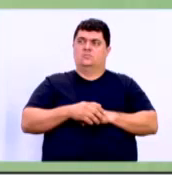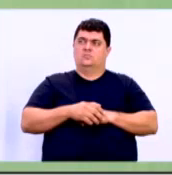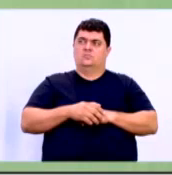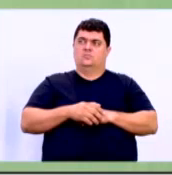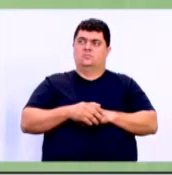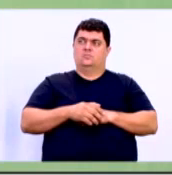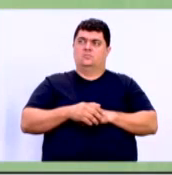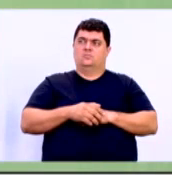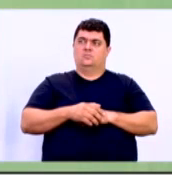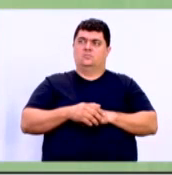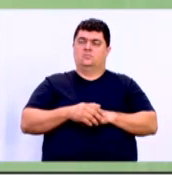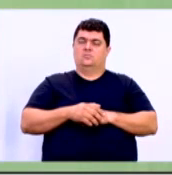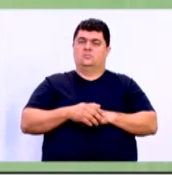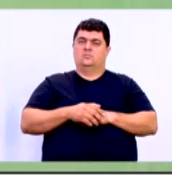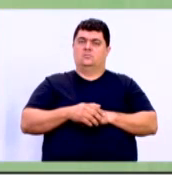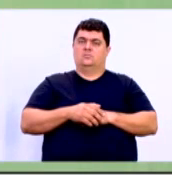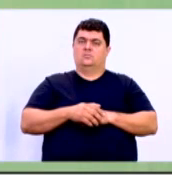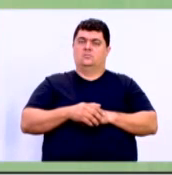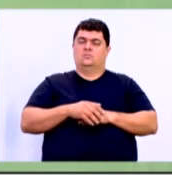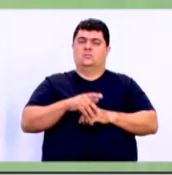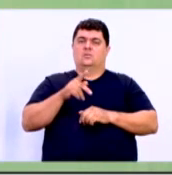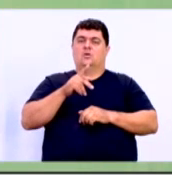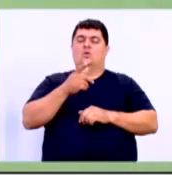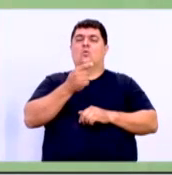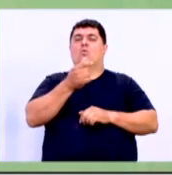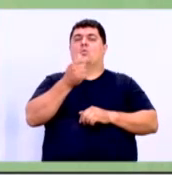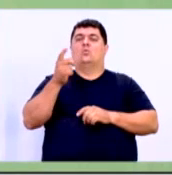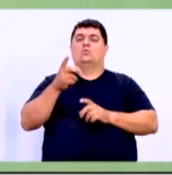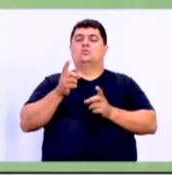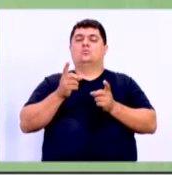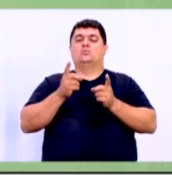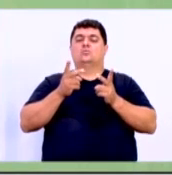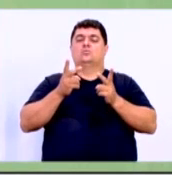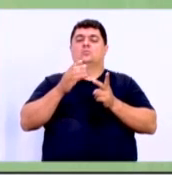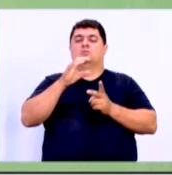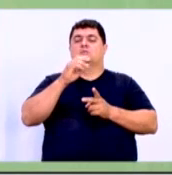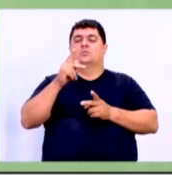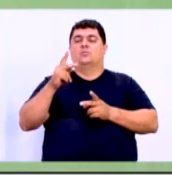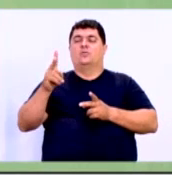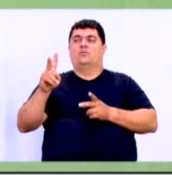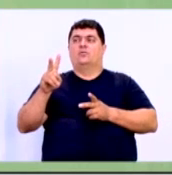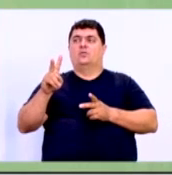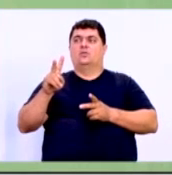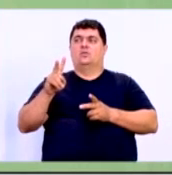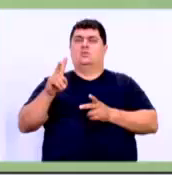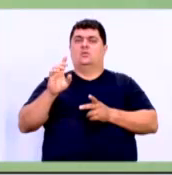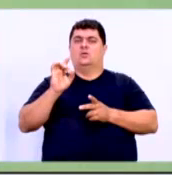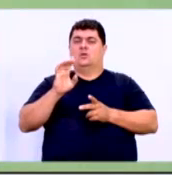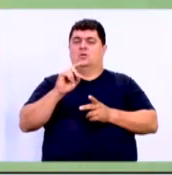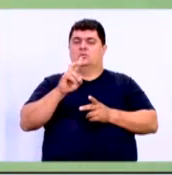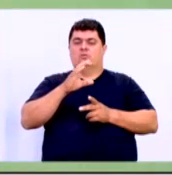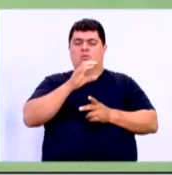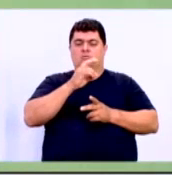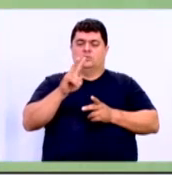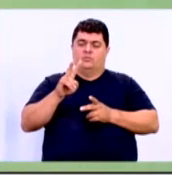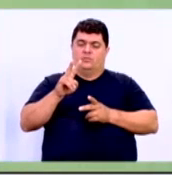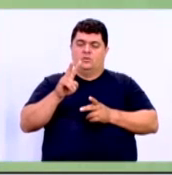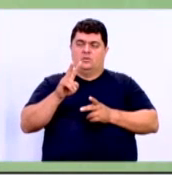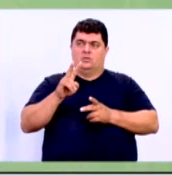absorção, o custo do produto vendido, ele é somente o custo variável?